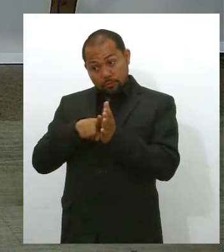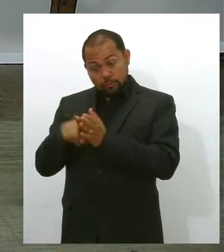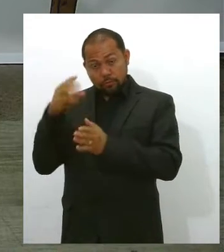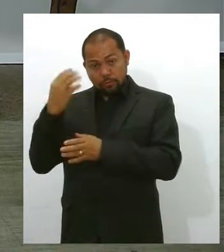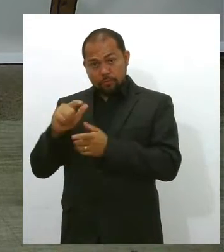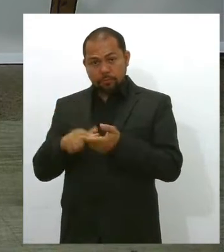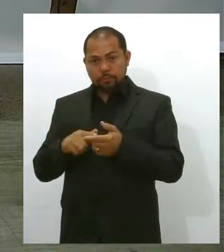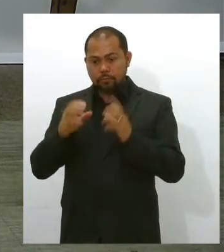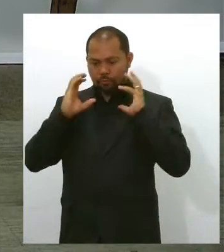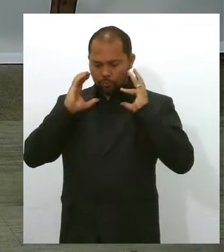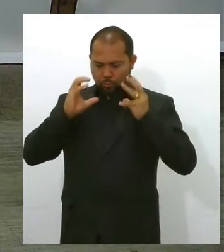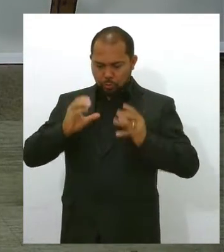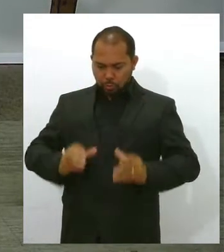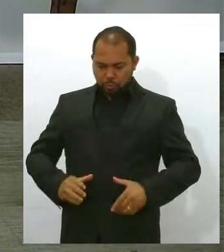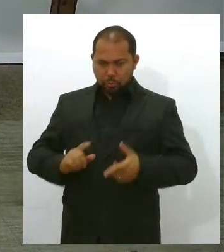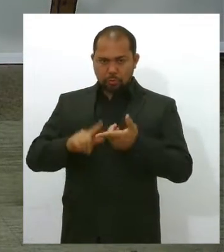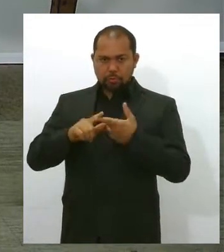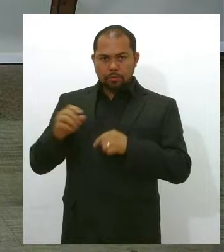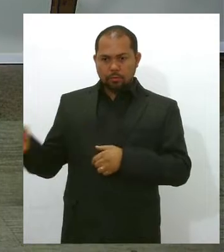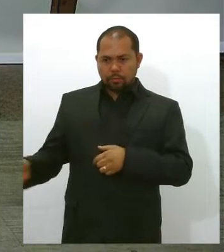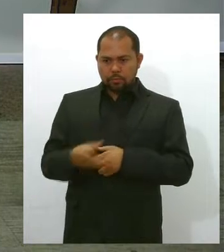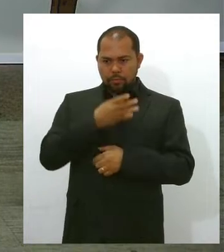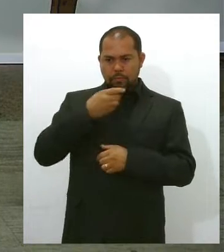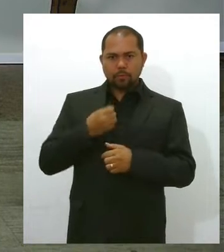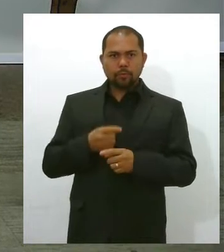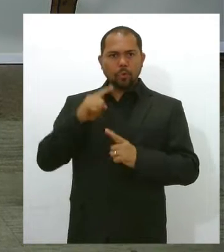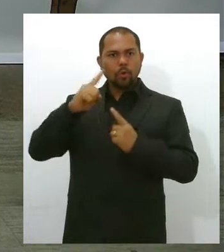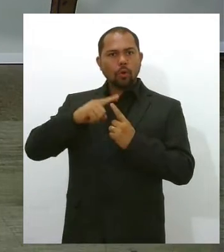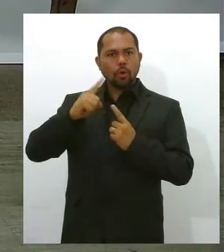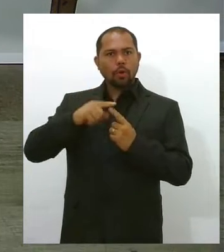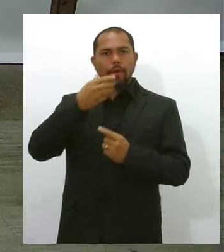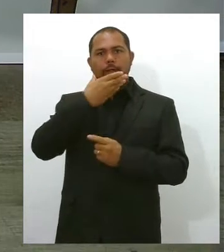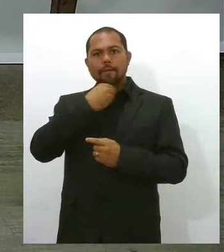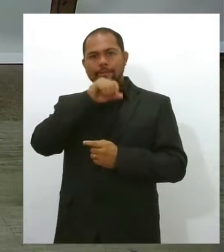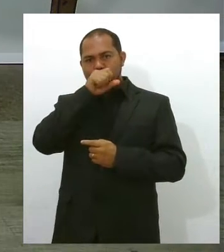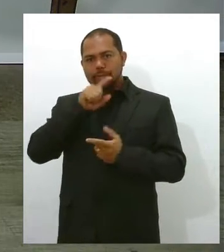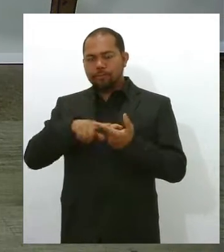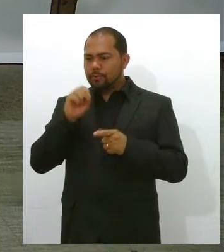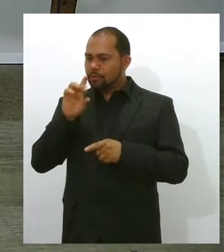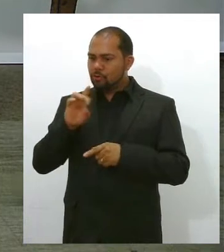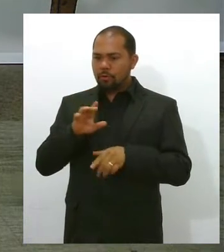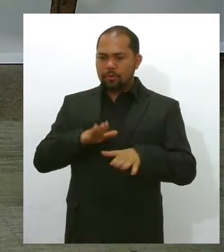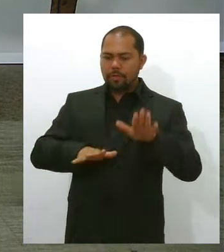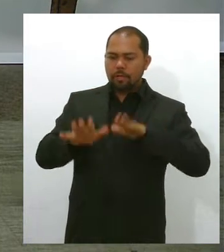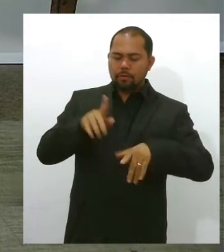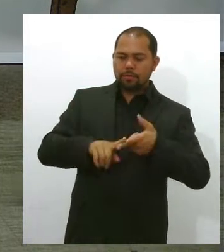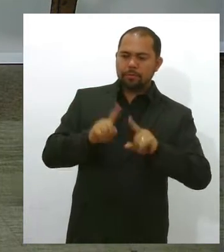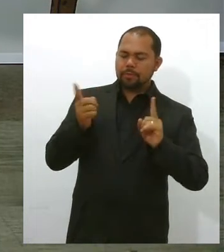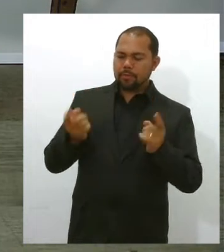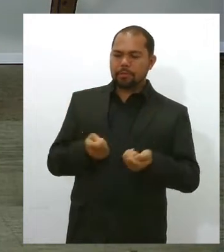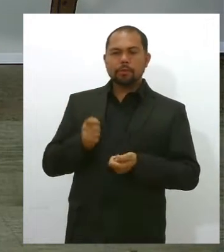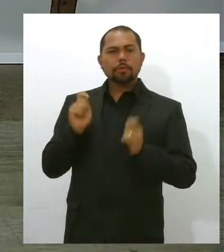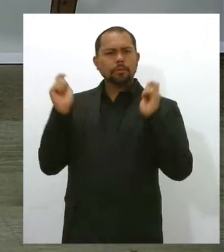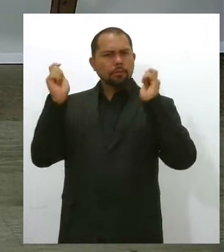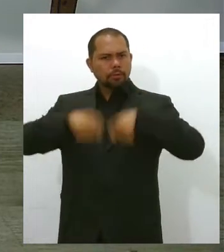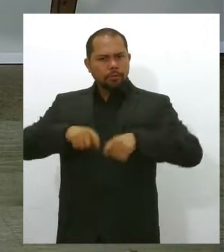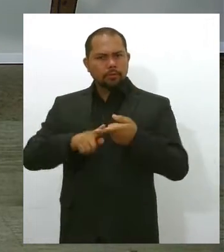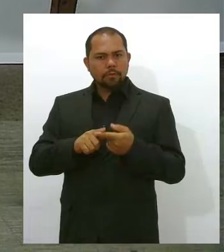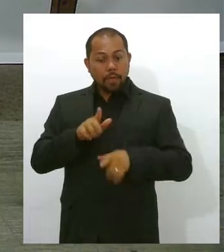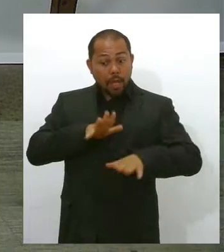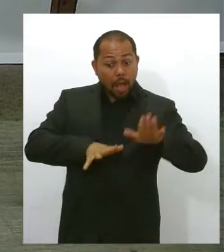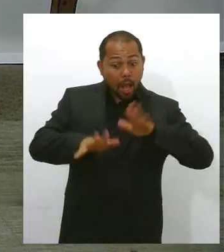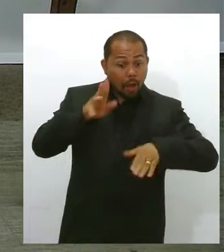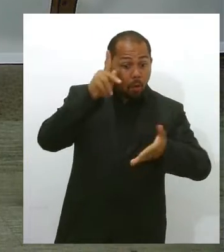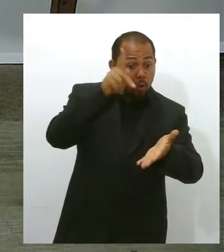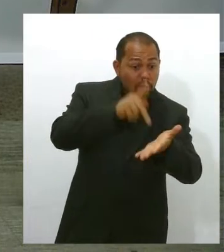de pai não é apenas aquele que ajuda a cuidar, mas o que efetivamente cuida, sem